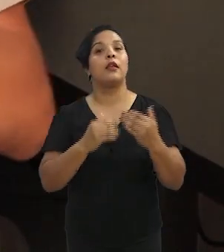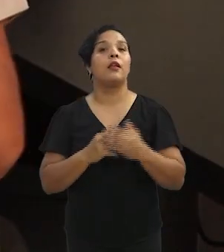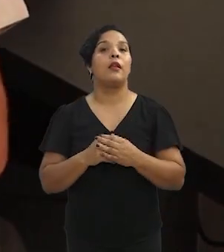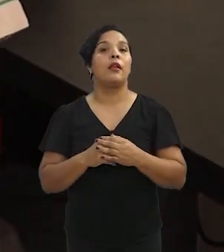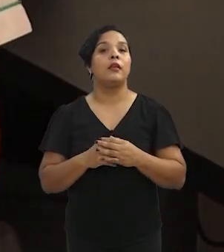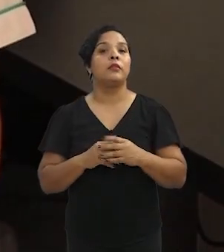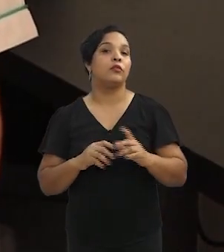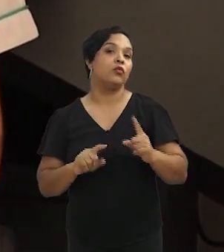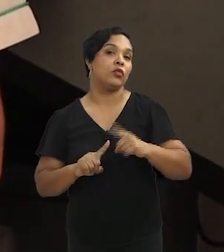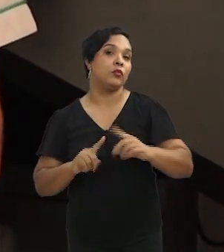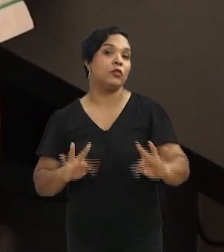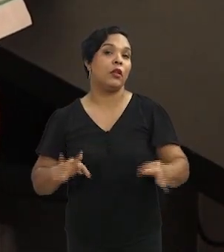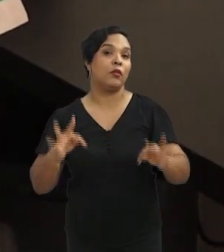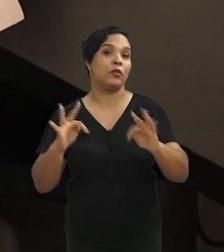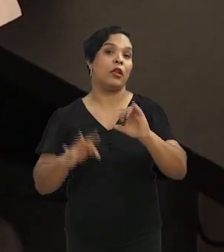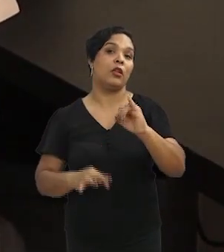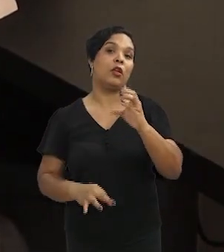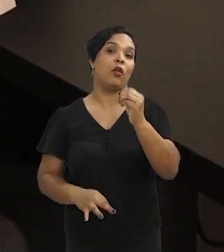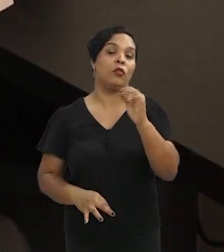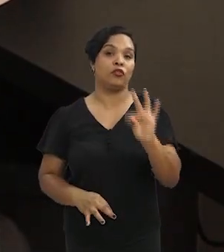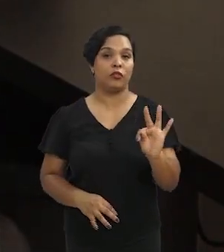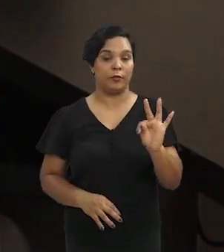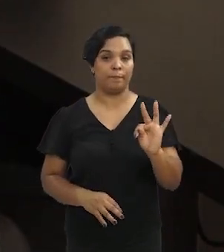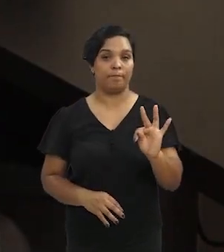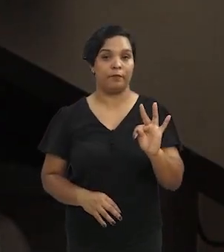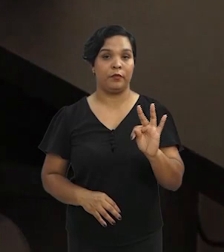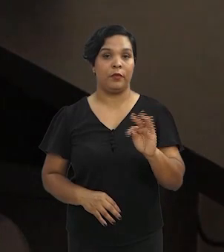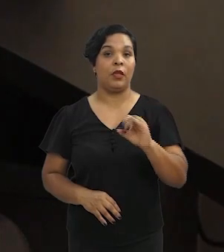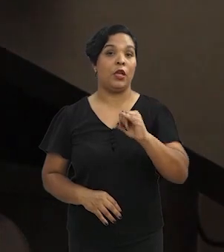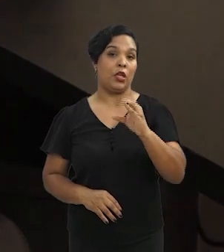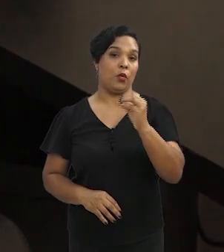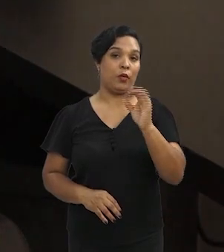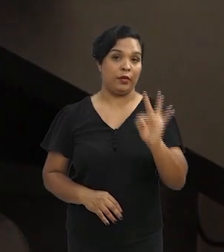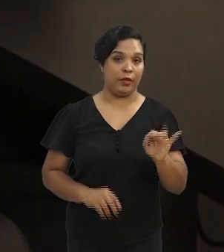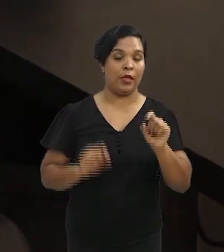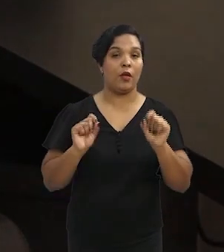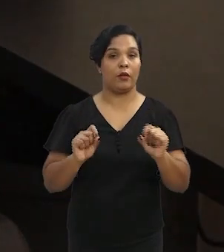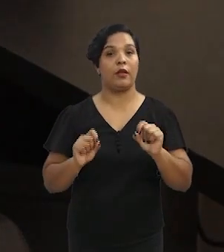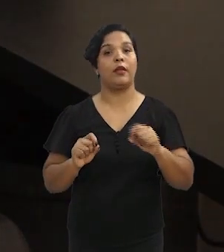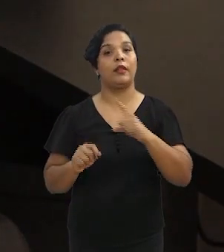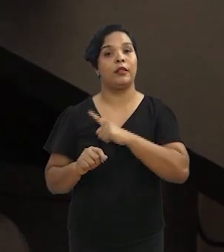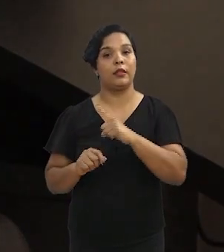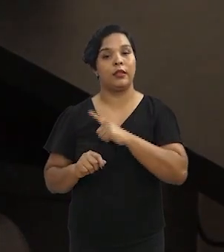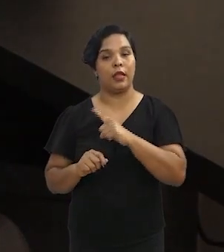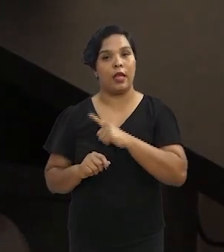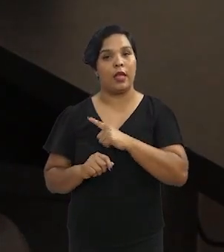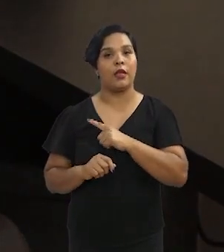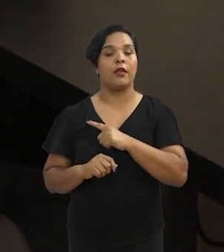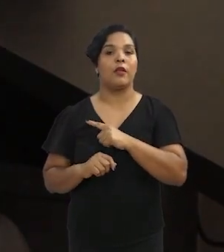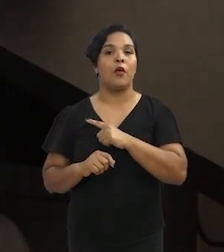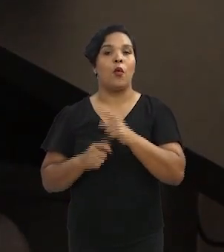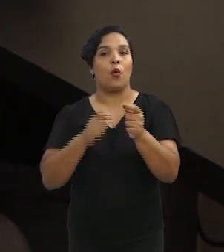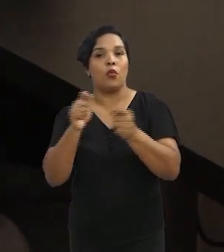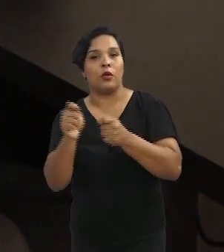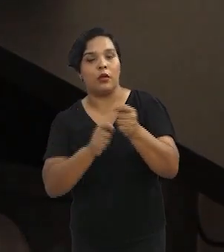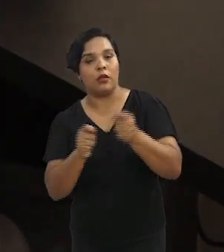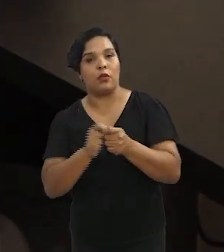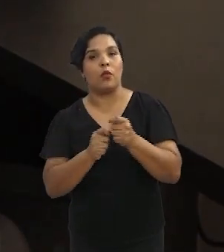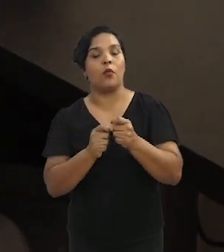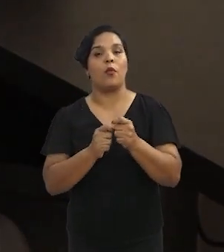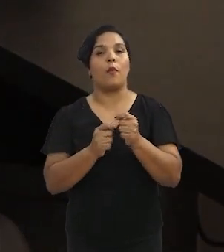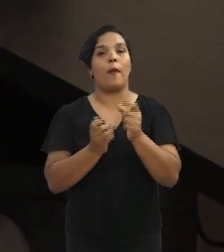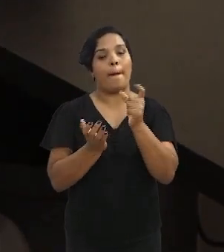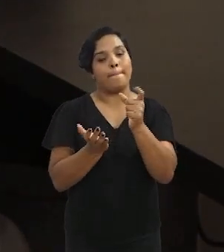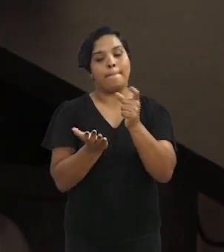os dispositivos de internet das coisas, tá? Esses dispositivos, eles possuem um microcontrolador, uma